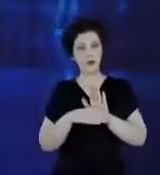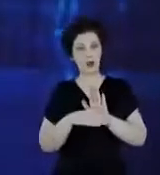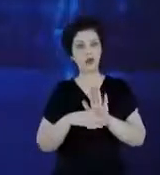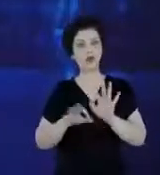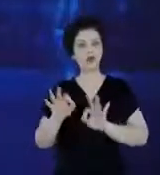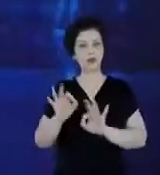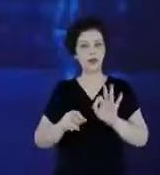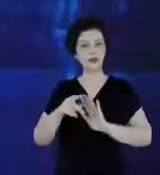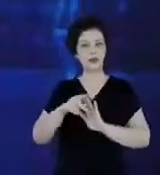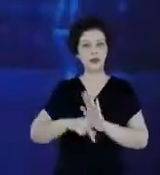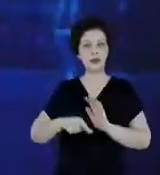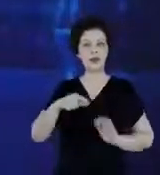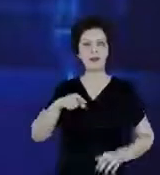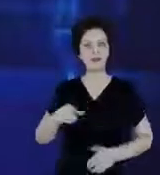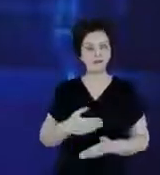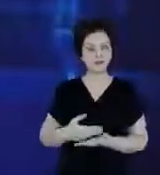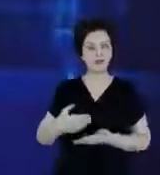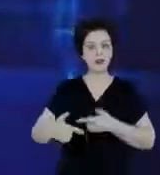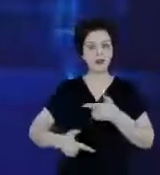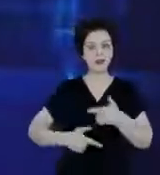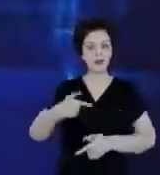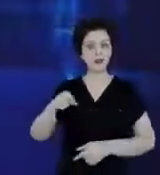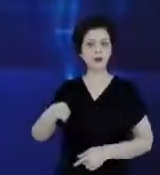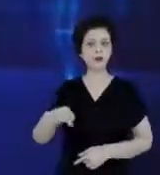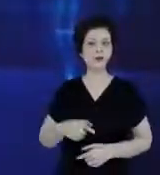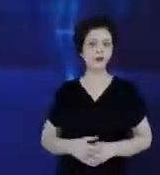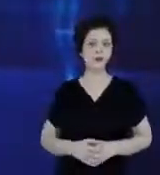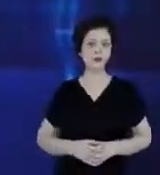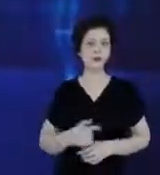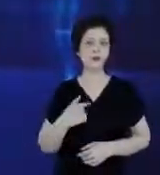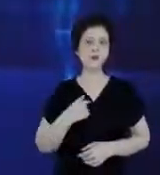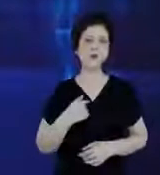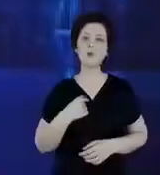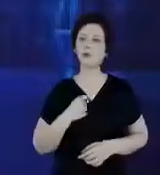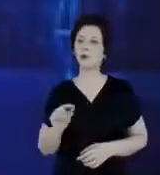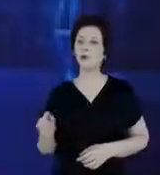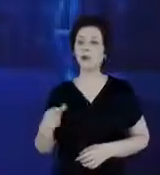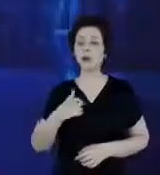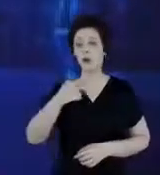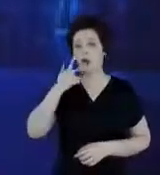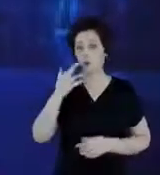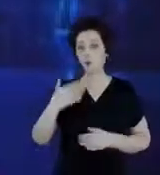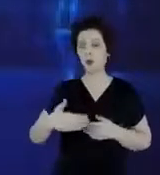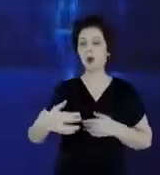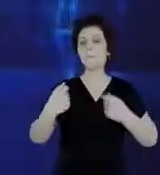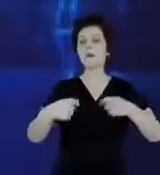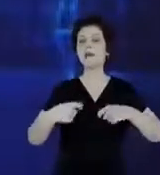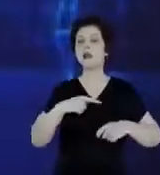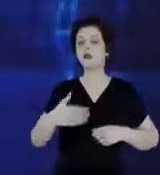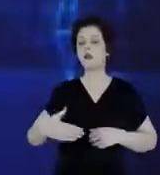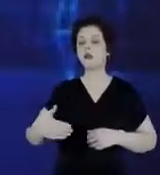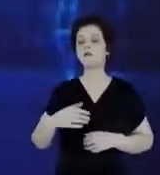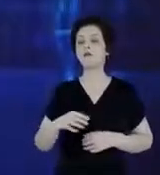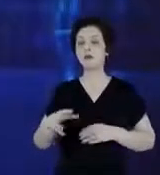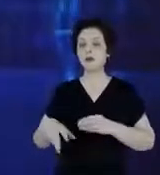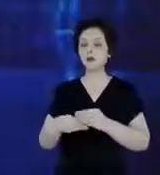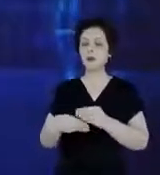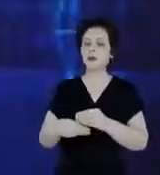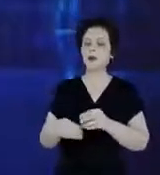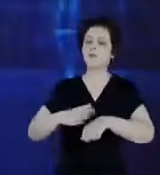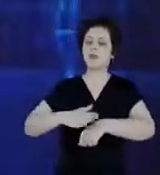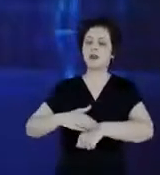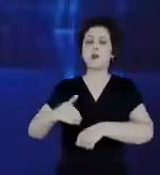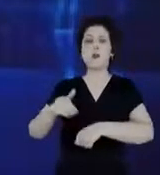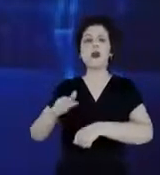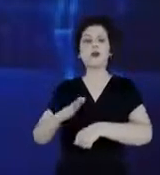precisamos começar a trabalhar, eu estou até indo um pouquinho, né, o que eu acho que deve ser mais implementado para voltar